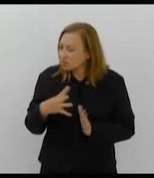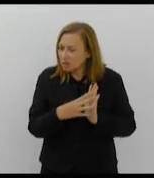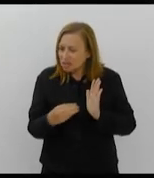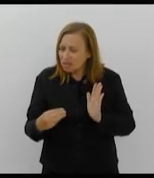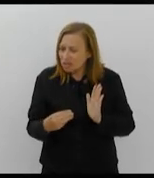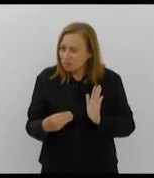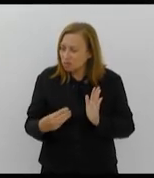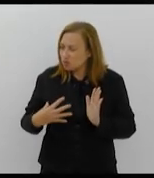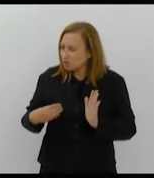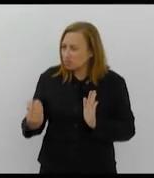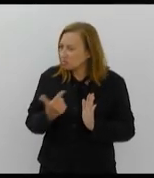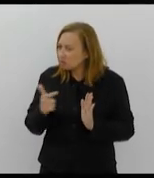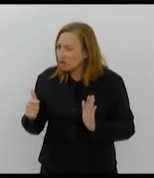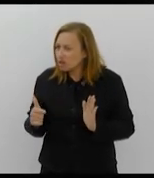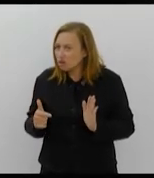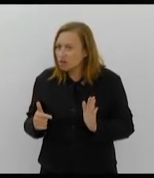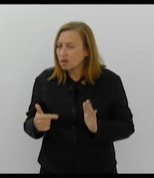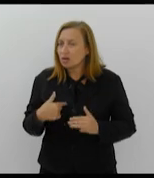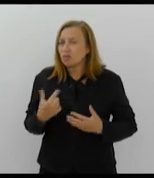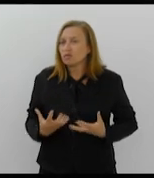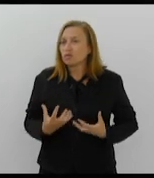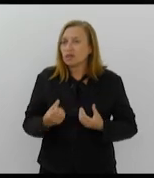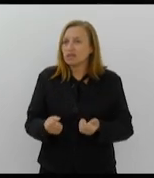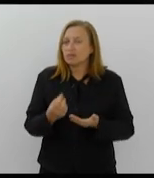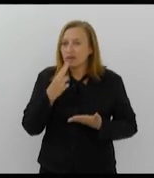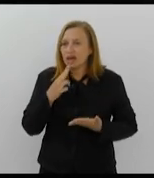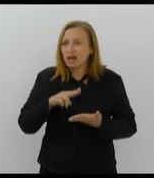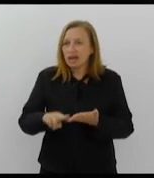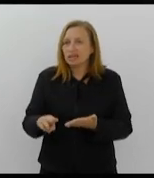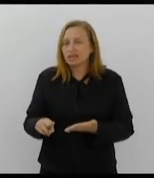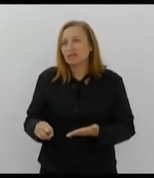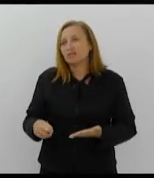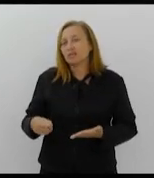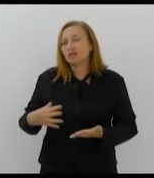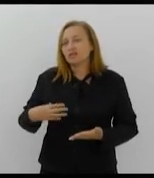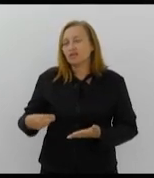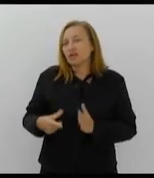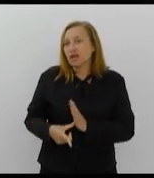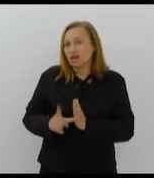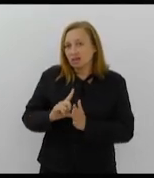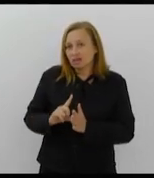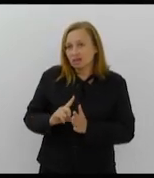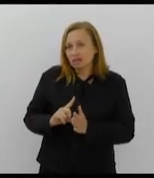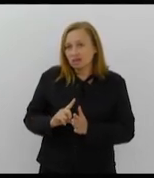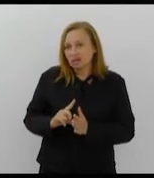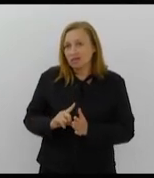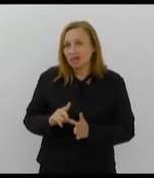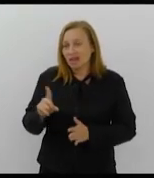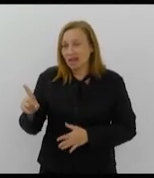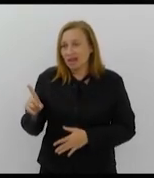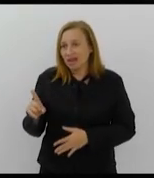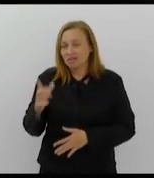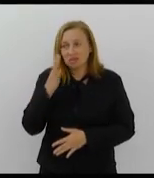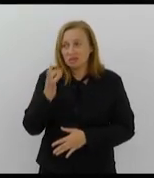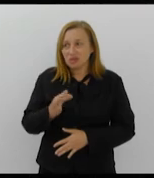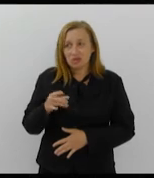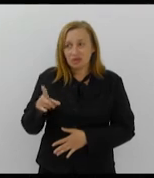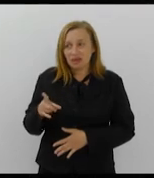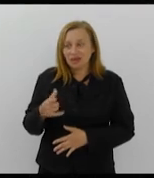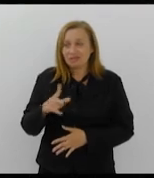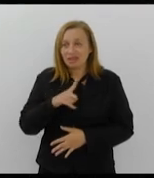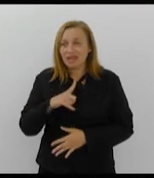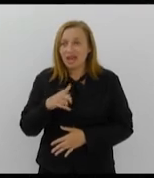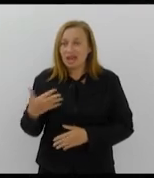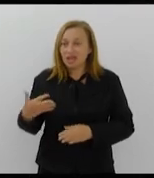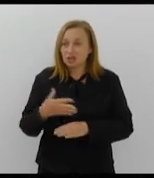crescendo com meus filhos. Quando eu recebi a carta linda da minha filha, antes de passar, ela é evidente, não sei o que ela tem, ela